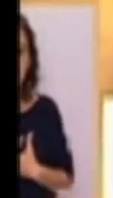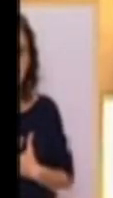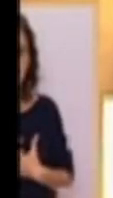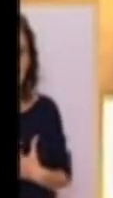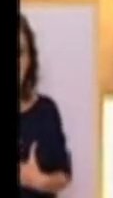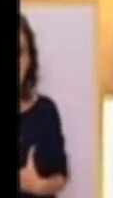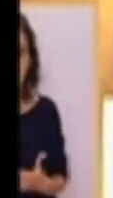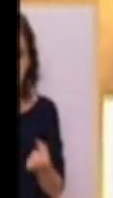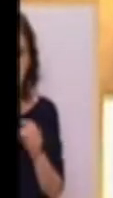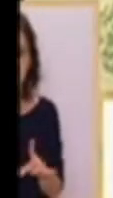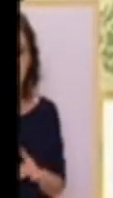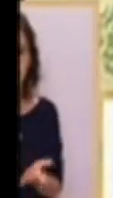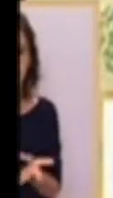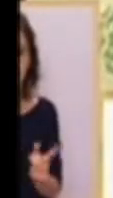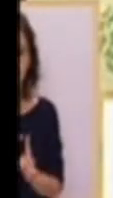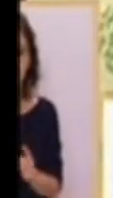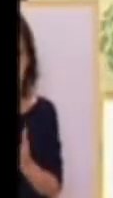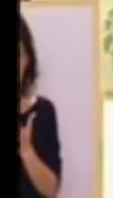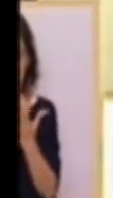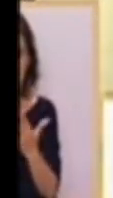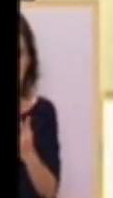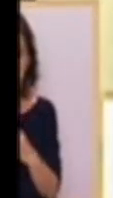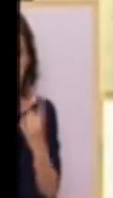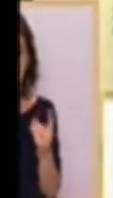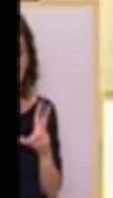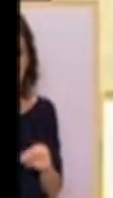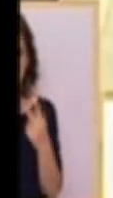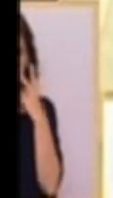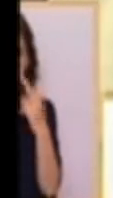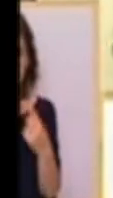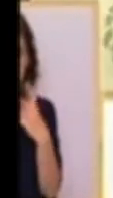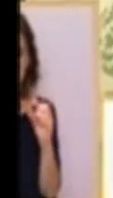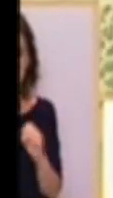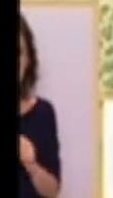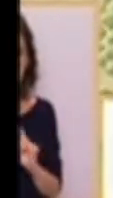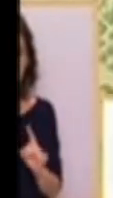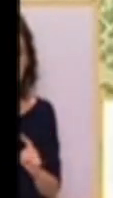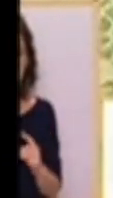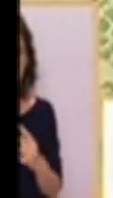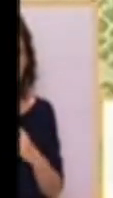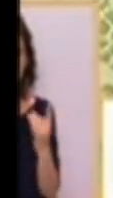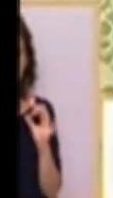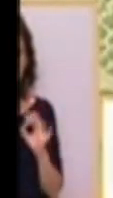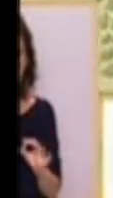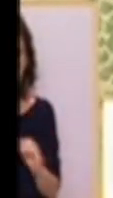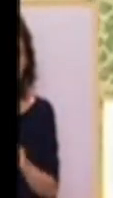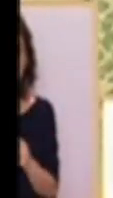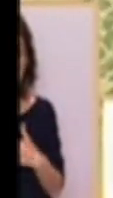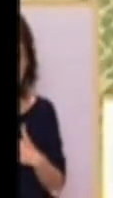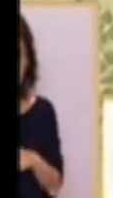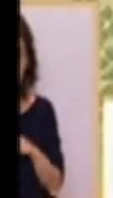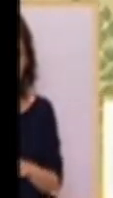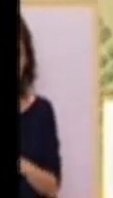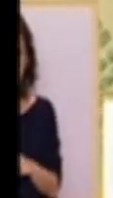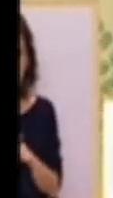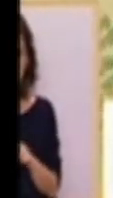Drenado de energia. Porque eu não estava nada à espera, não sabia como é que era o espetáculo, nunca tinha visto esse espetáculo. Tão bonito. Era um, foi um espetáculo foi que me benção. Deixou completamente. Eu vou